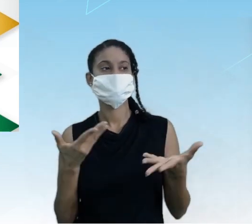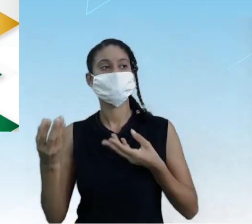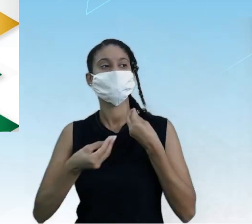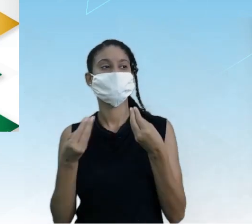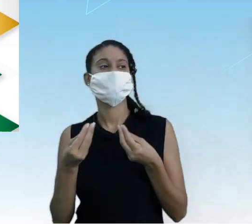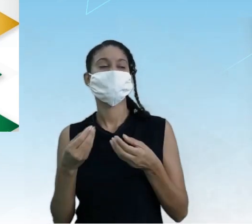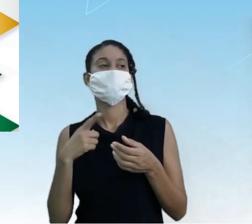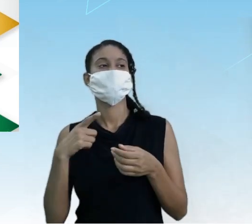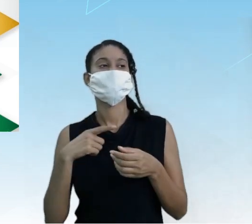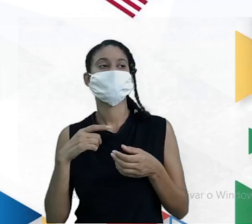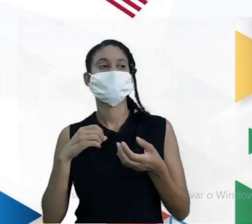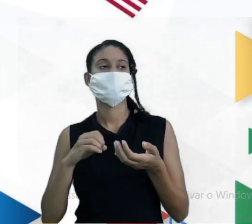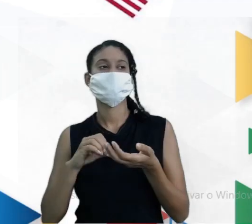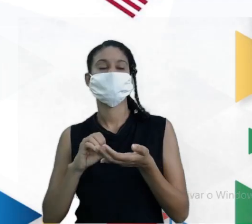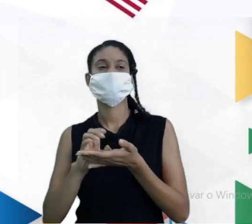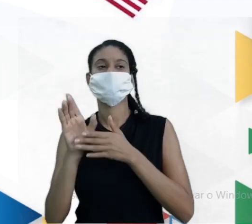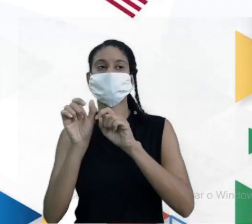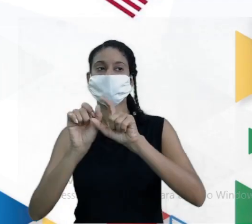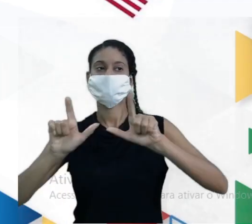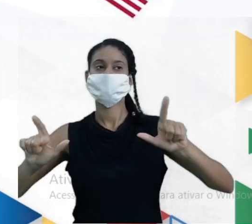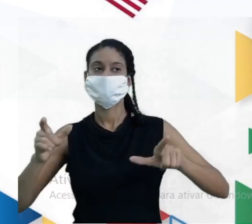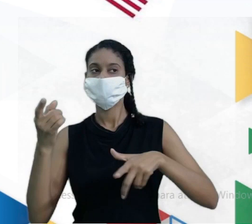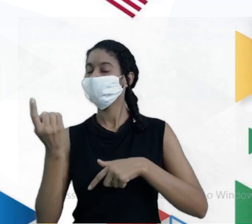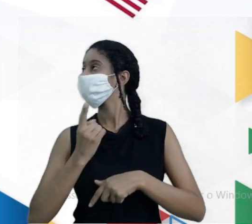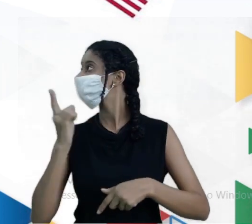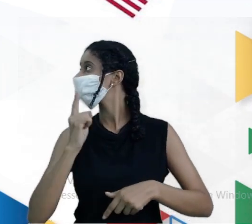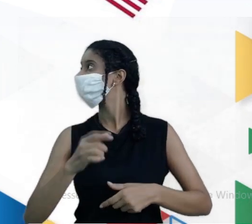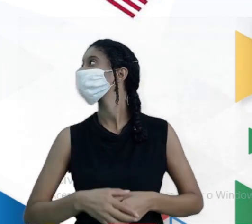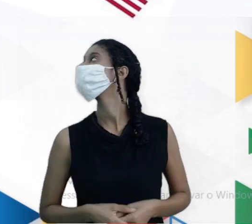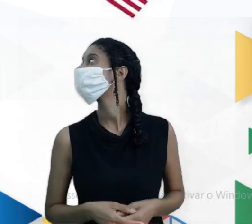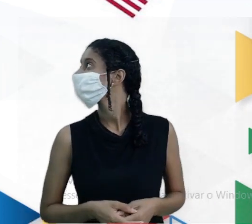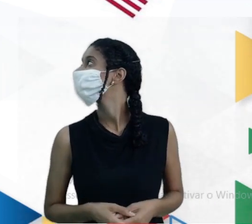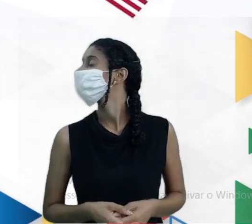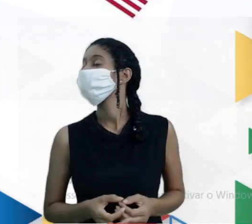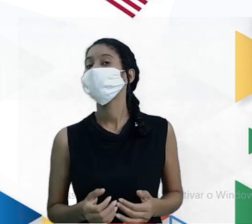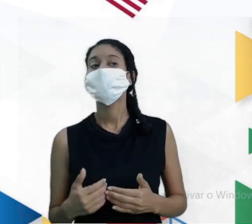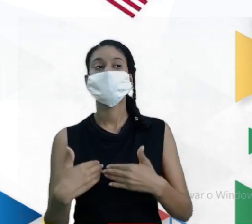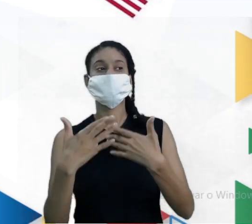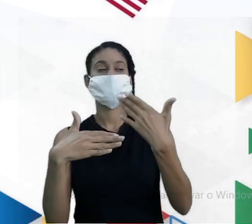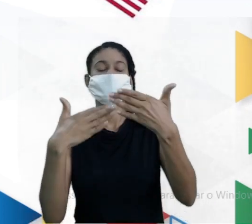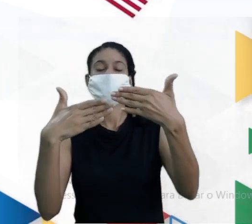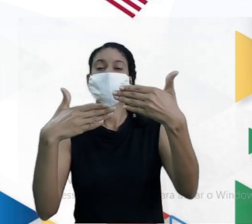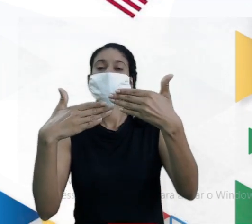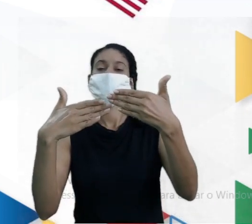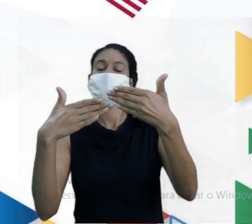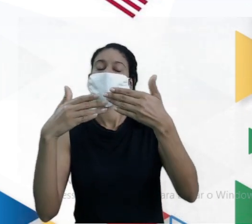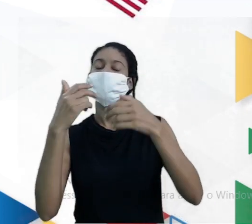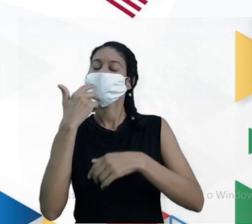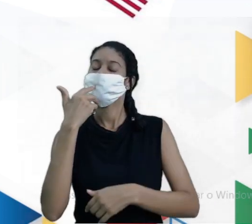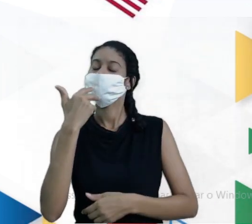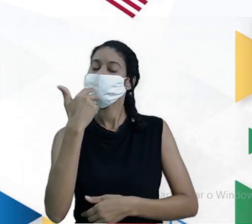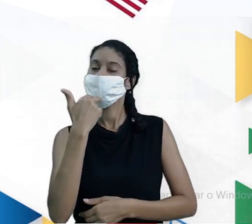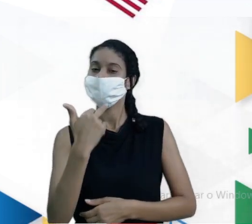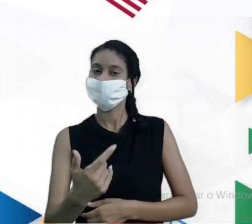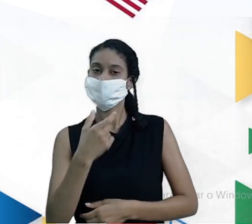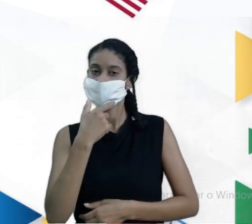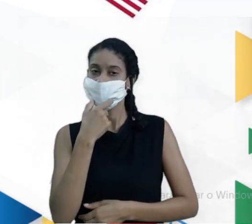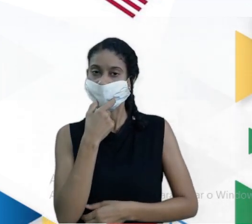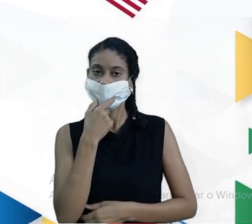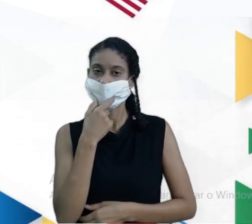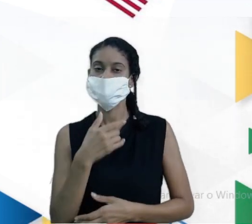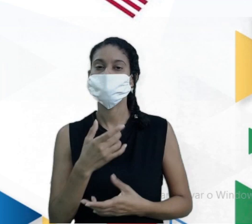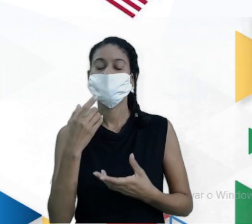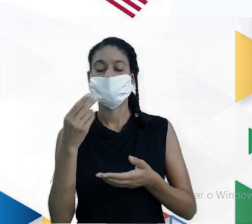então aí na tela o processo de expansão do inglês enquanto linguagem. Eu destaquei 2